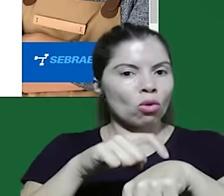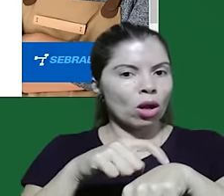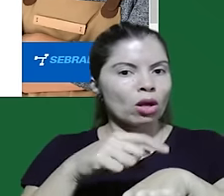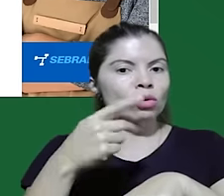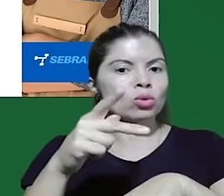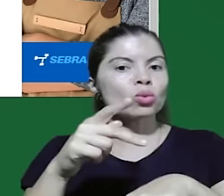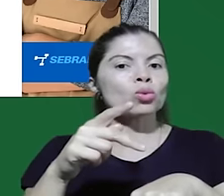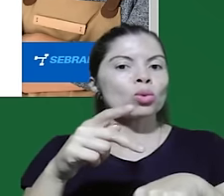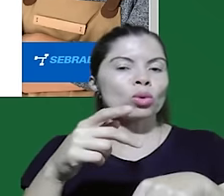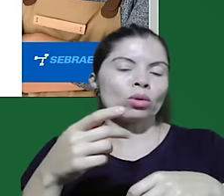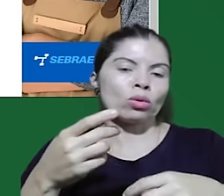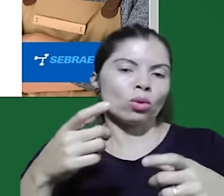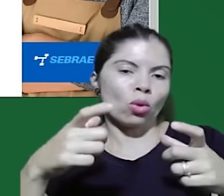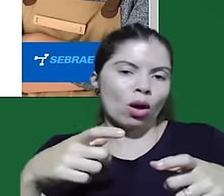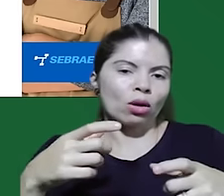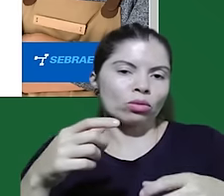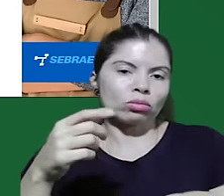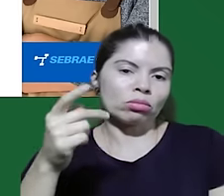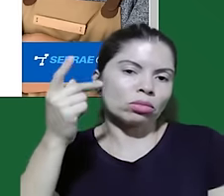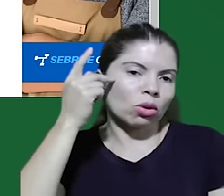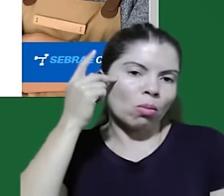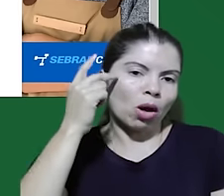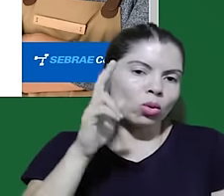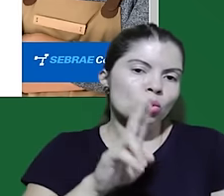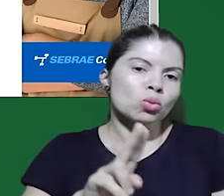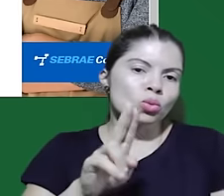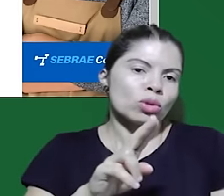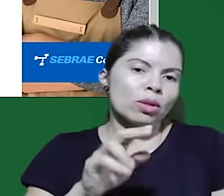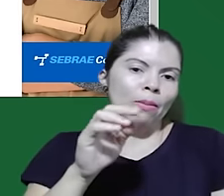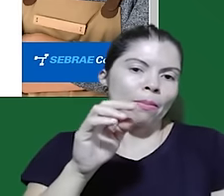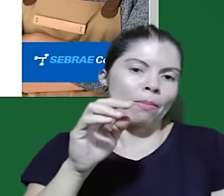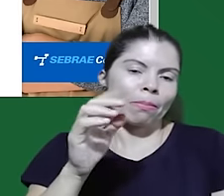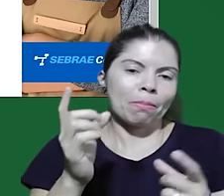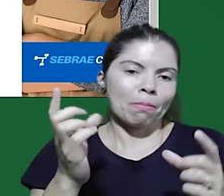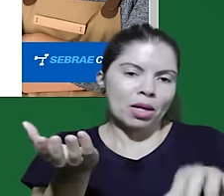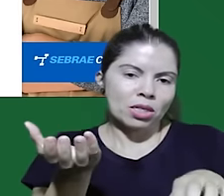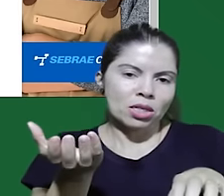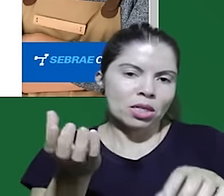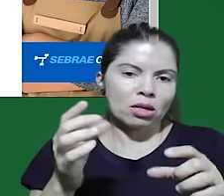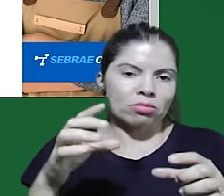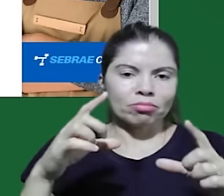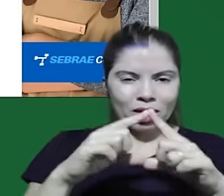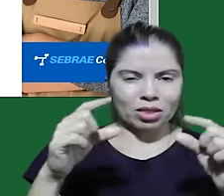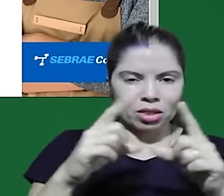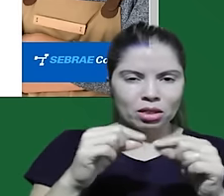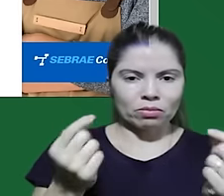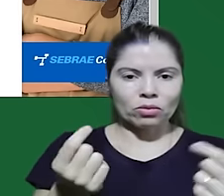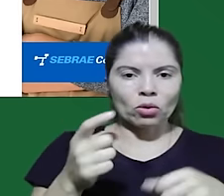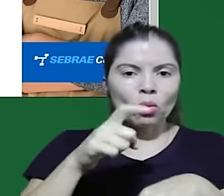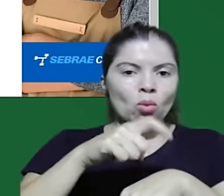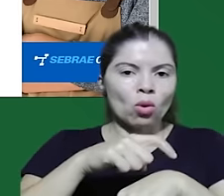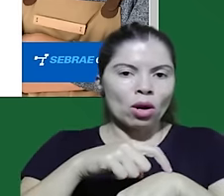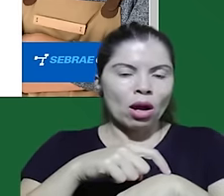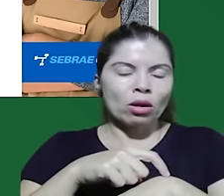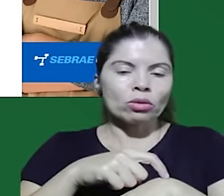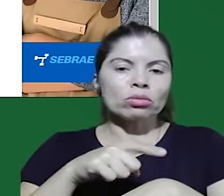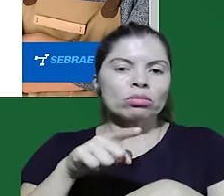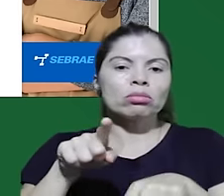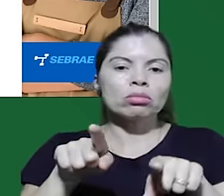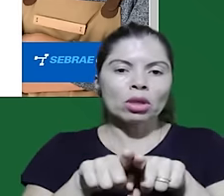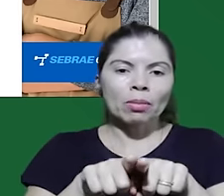região provavelmente Estado de São Paulo a gente vai usar sempre horário de Brasília o horário de ajuste automaticamente